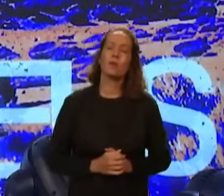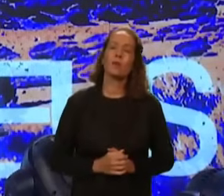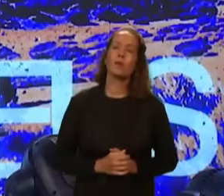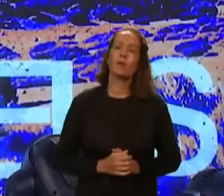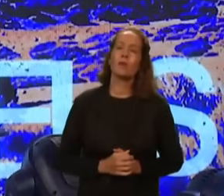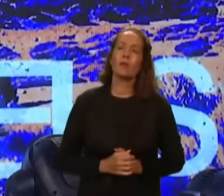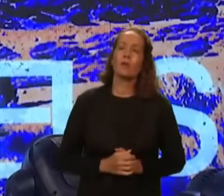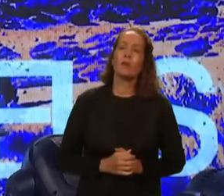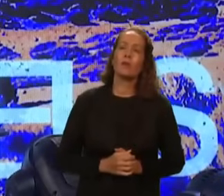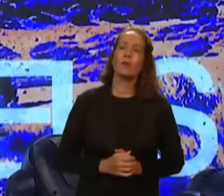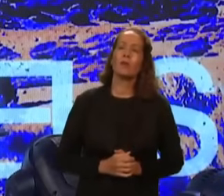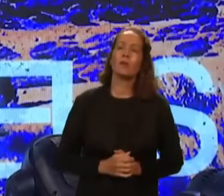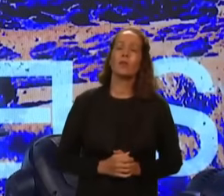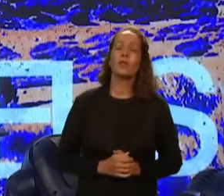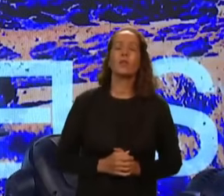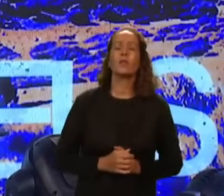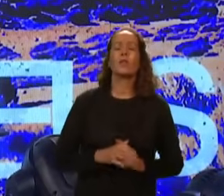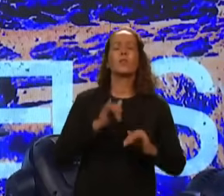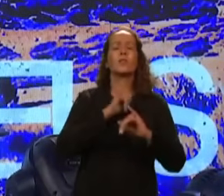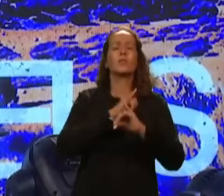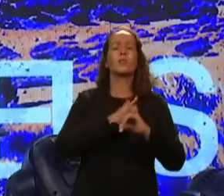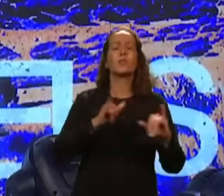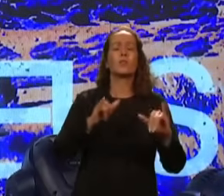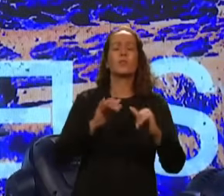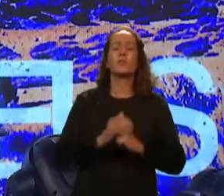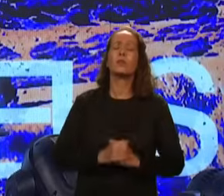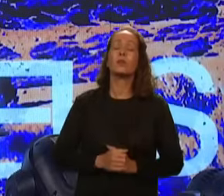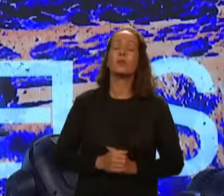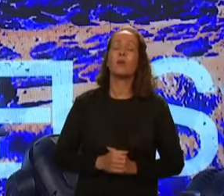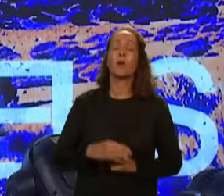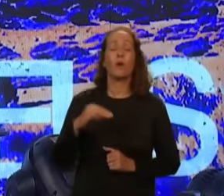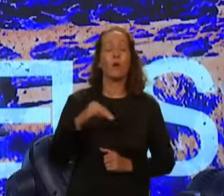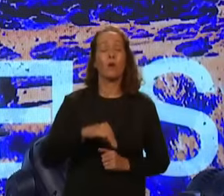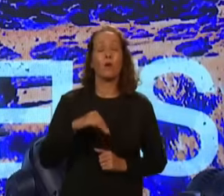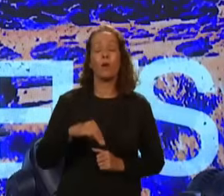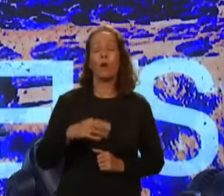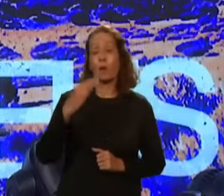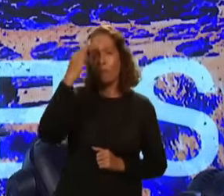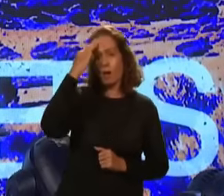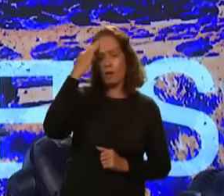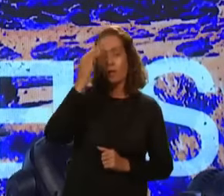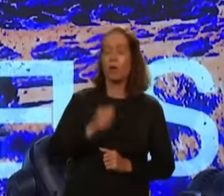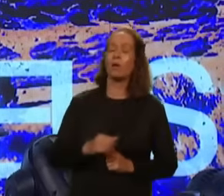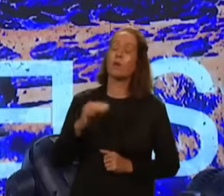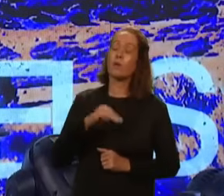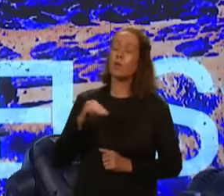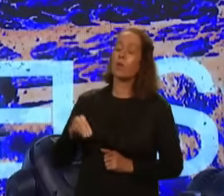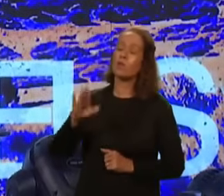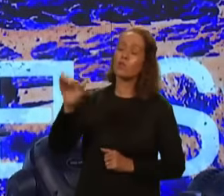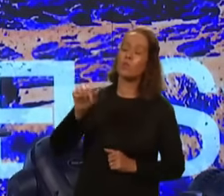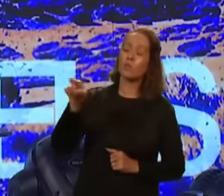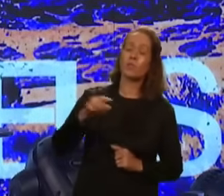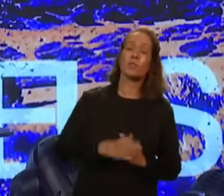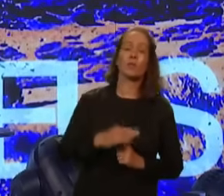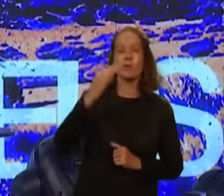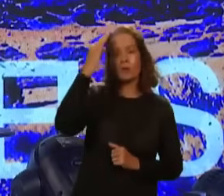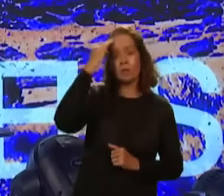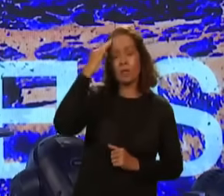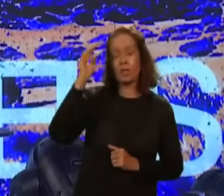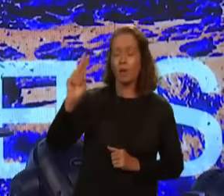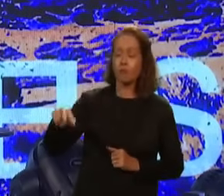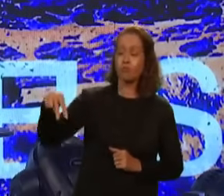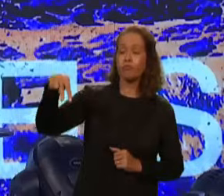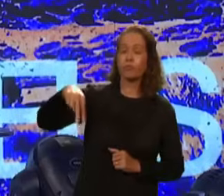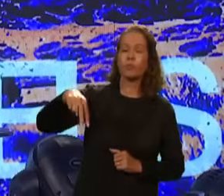casa, chamou à parte Maria e disse-lhe: o mestre está aqui, está chamando você. Ao ouvir isso, Maria levantou-se depressa e foi ao encontro